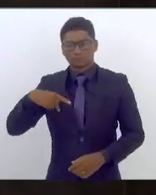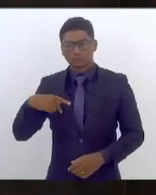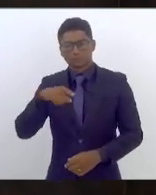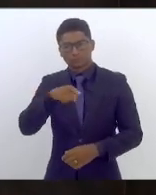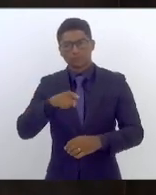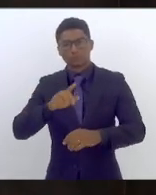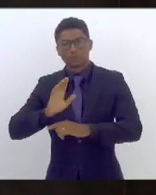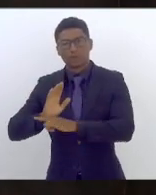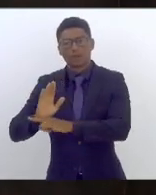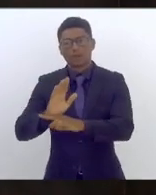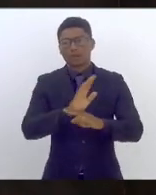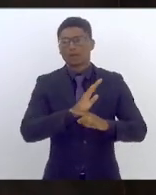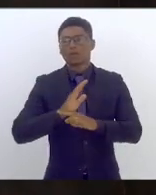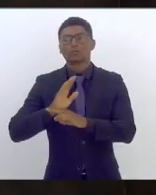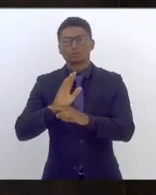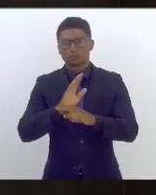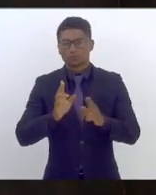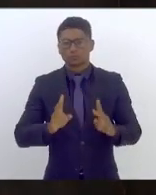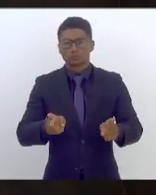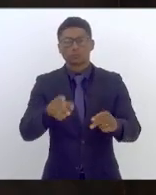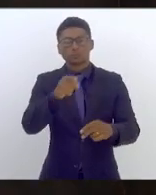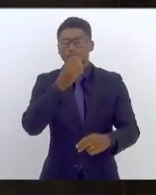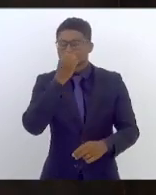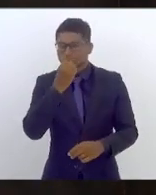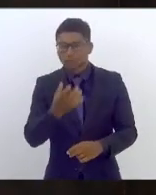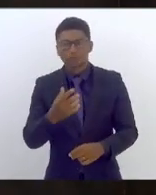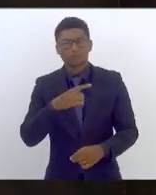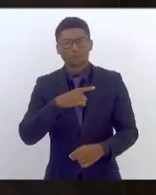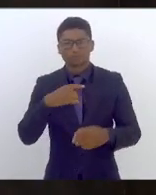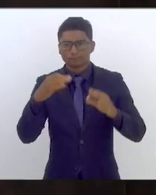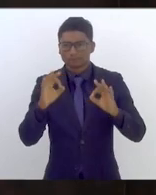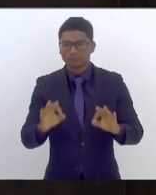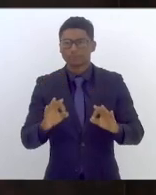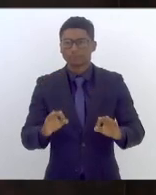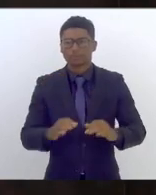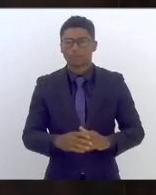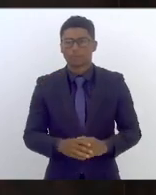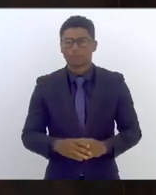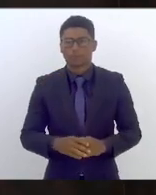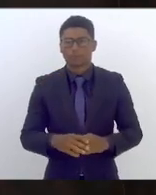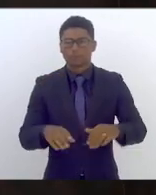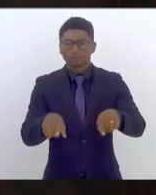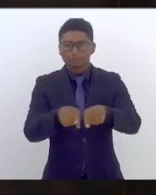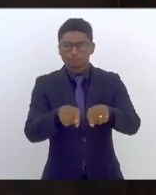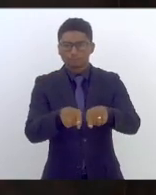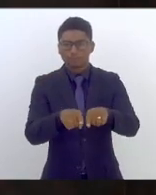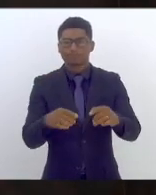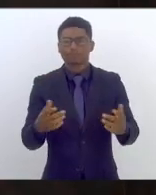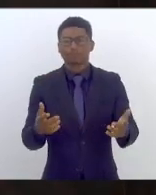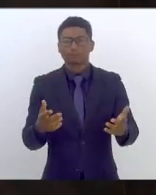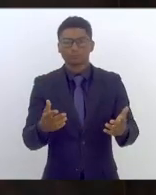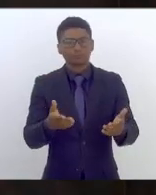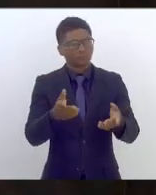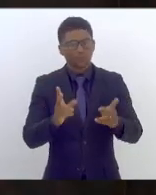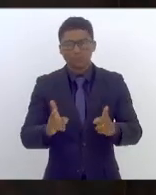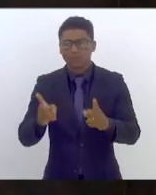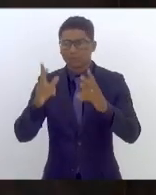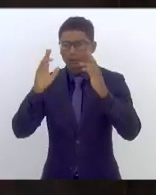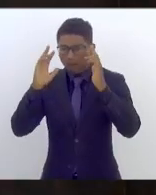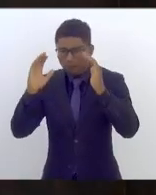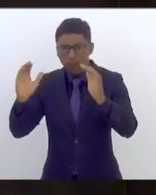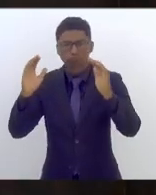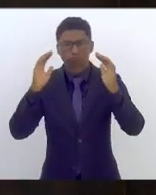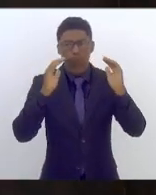tudo o que de bom de suas intenções na sua maneira também a Fábio de lidar com todos